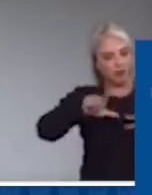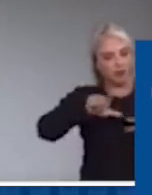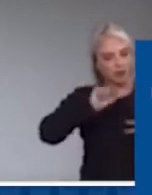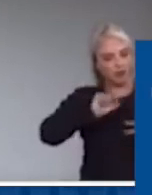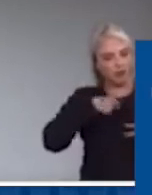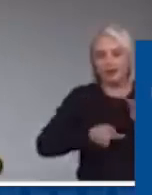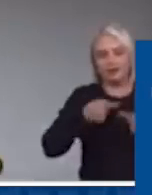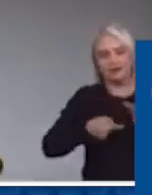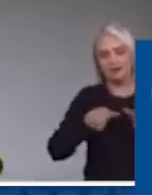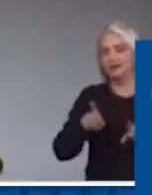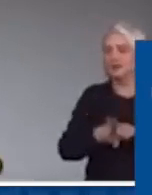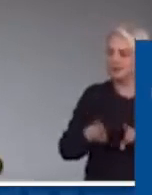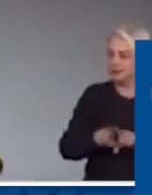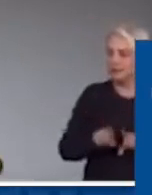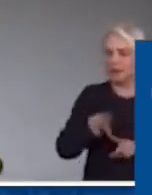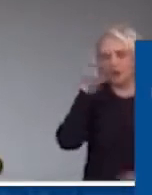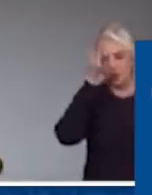outros poderes. Meu pai